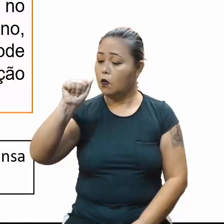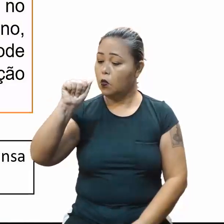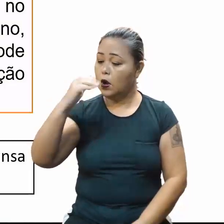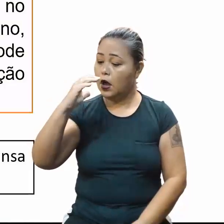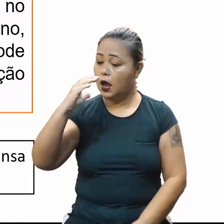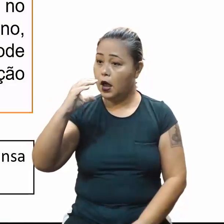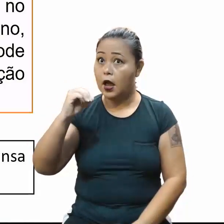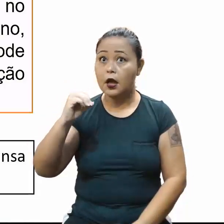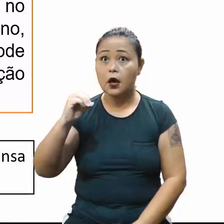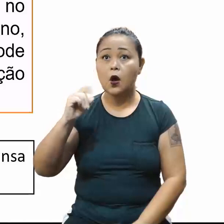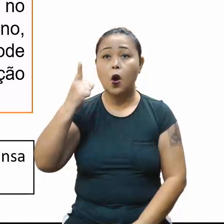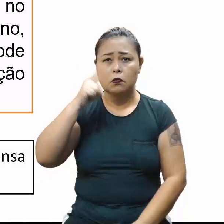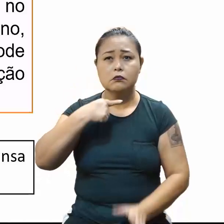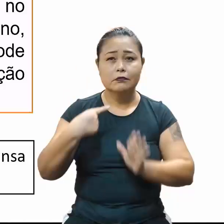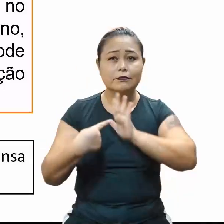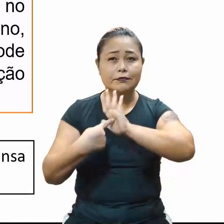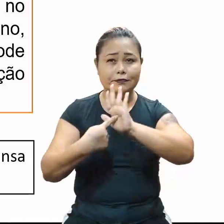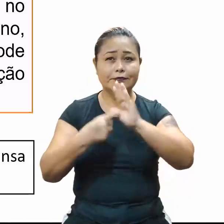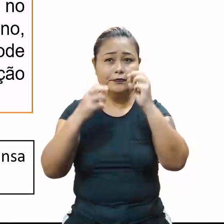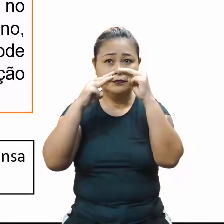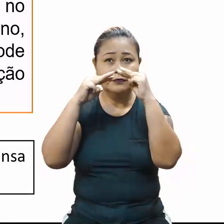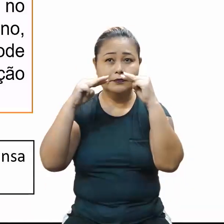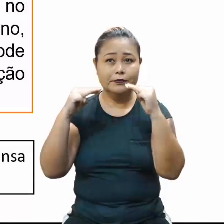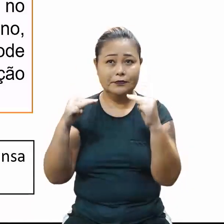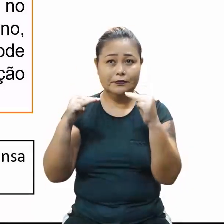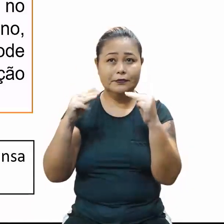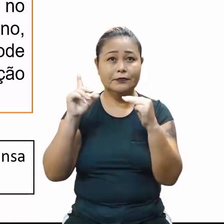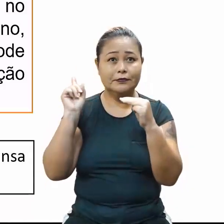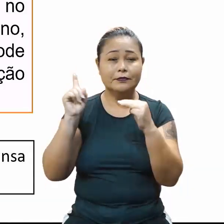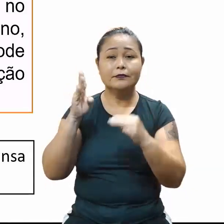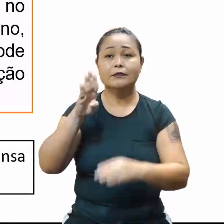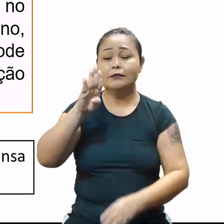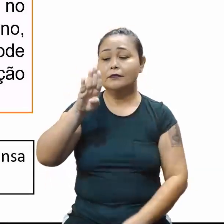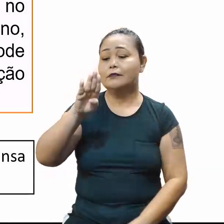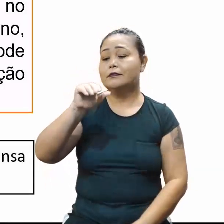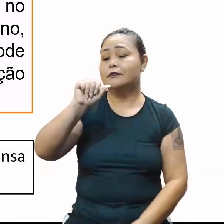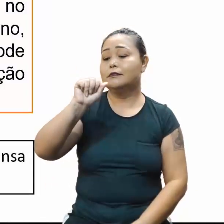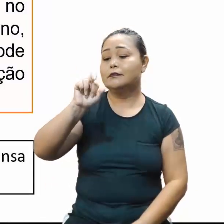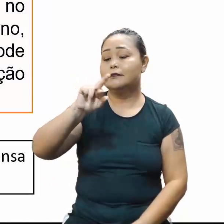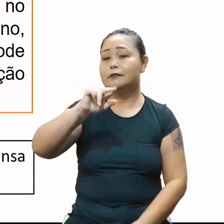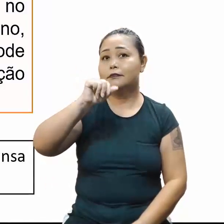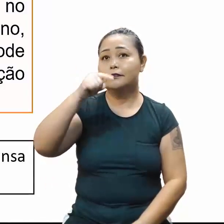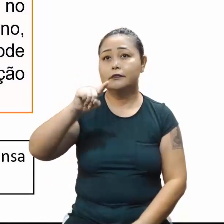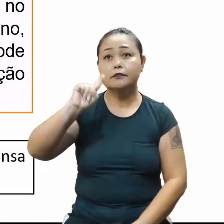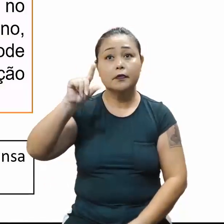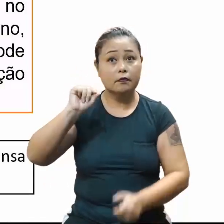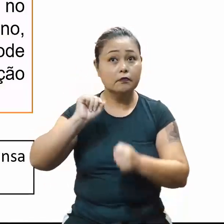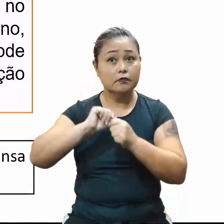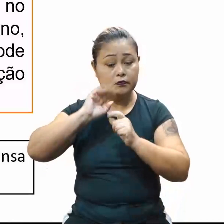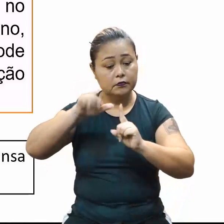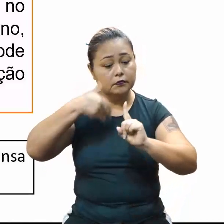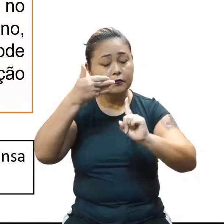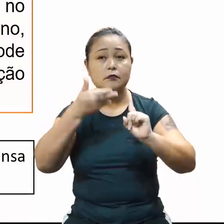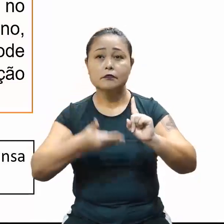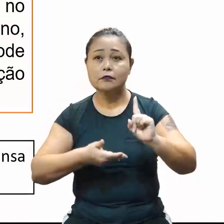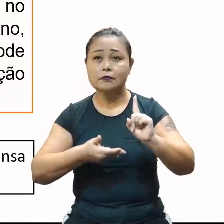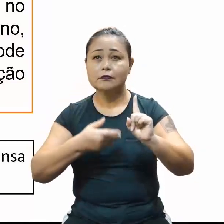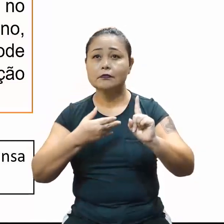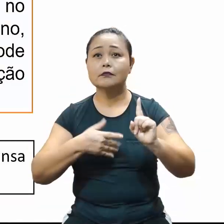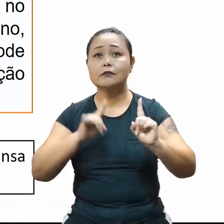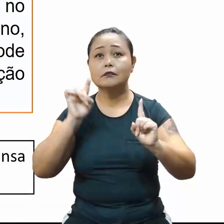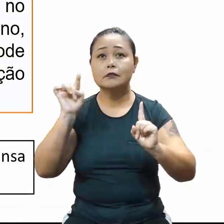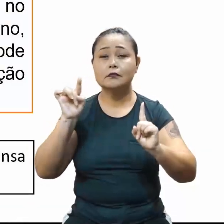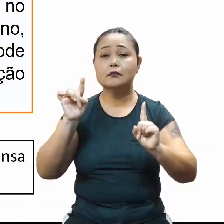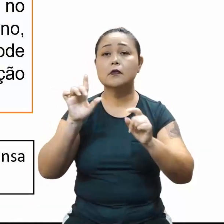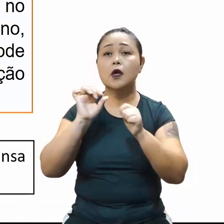para vocês, que tem aquele museu lá em Barão de Melgaço, feito em homenagem a ele. Ele vai ser